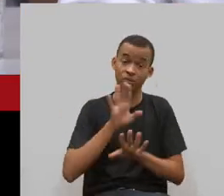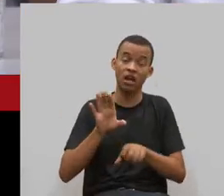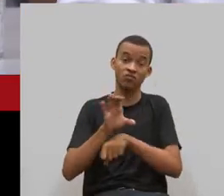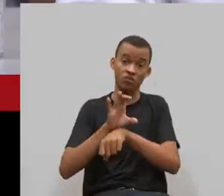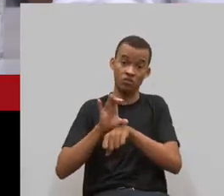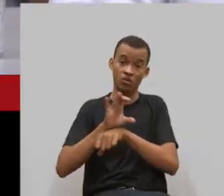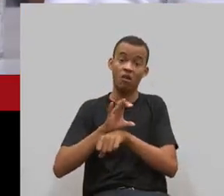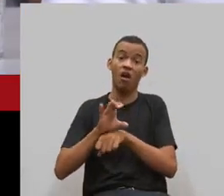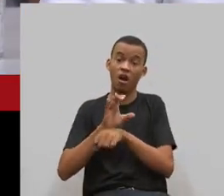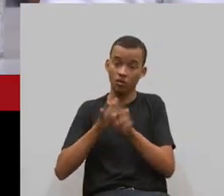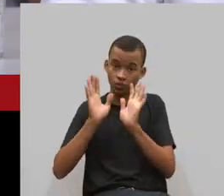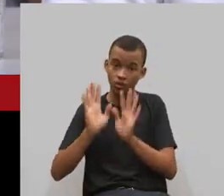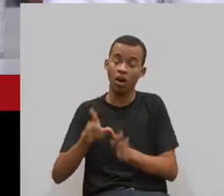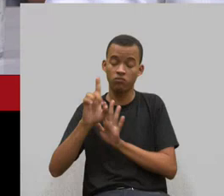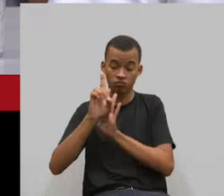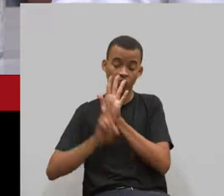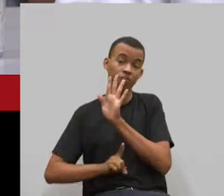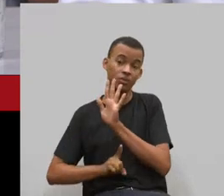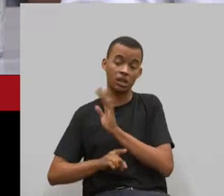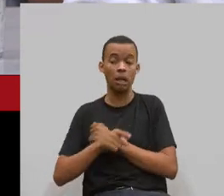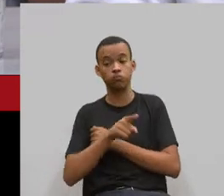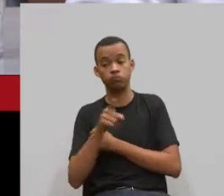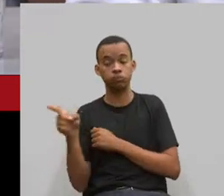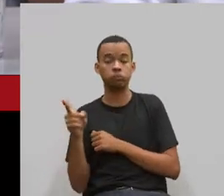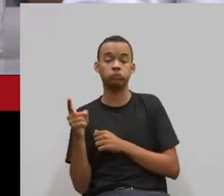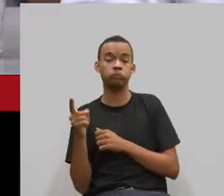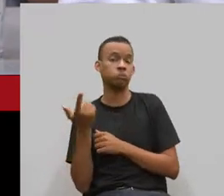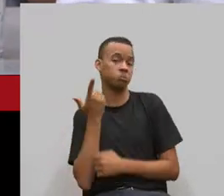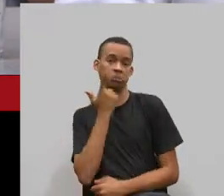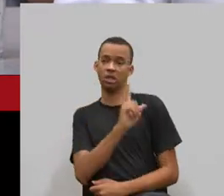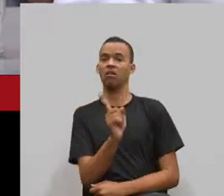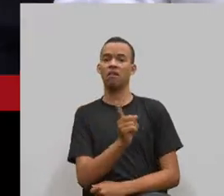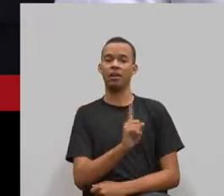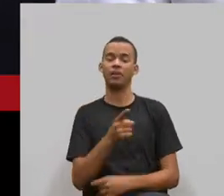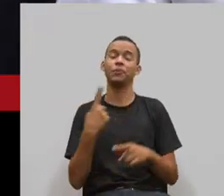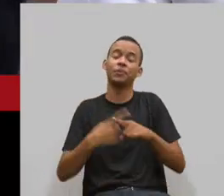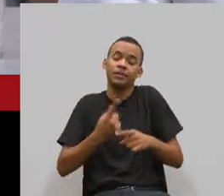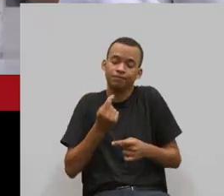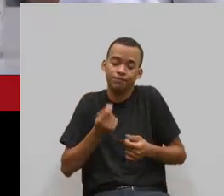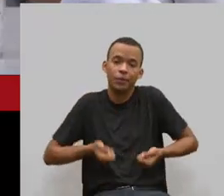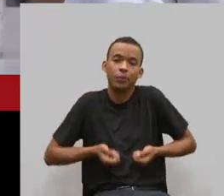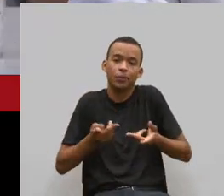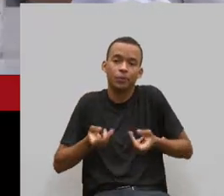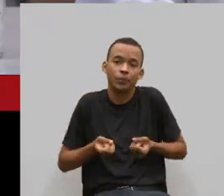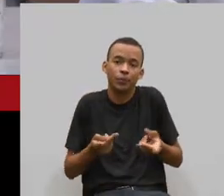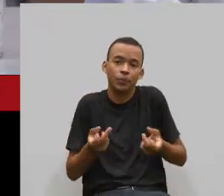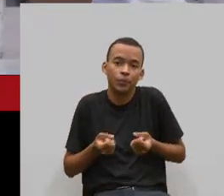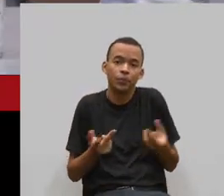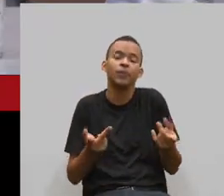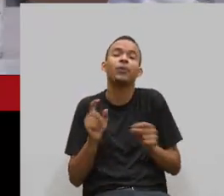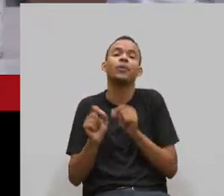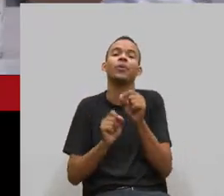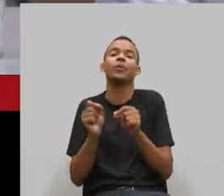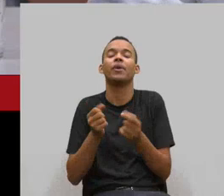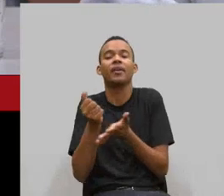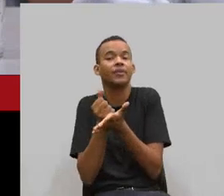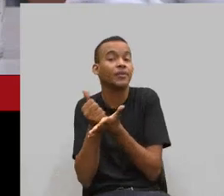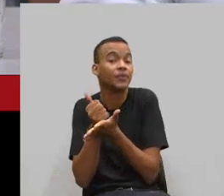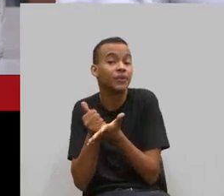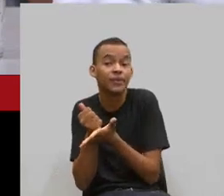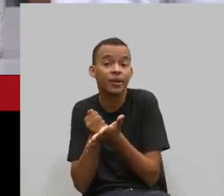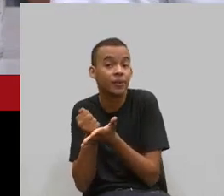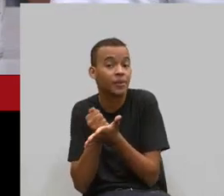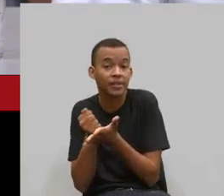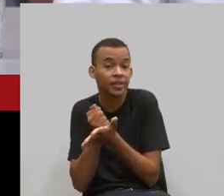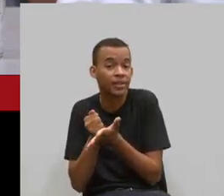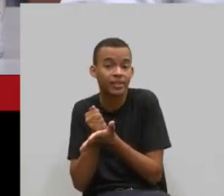que essas pessoas muitas vezes não t essas pessoas ainda gastam muito dinheiro com remédio que não são custeados pelo rol do SUS então